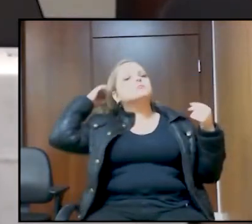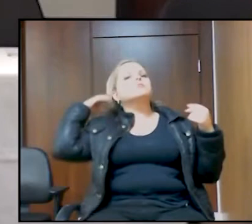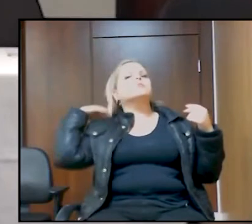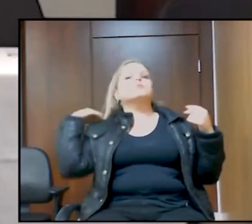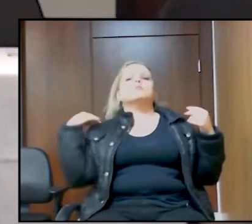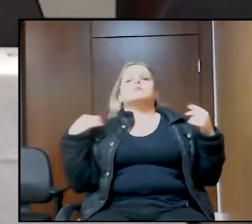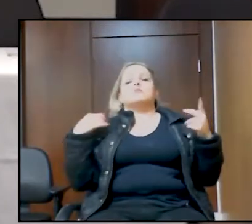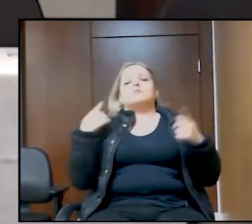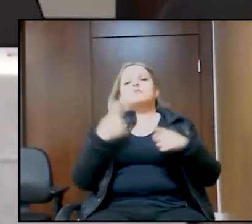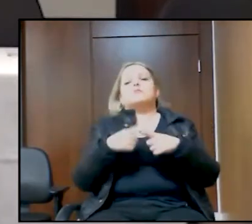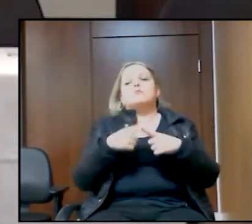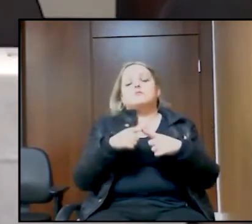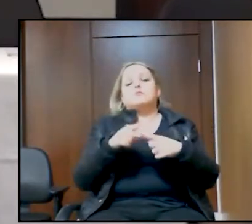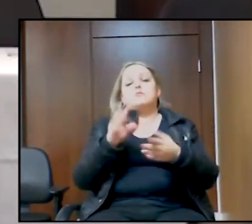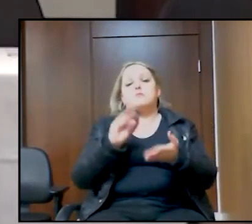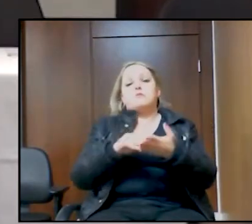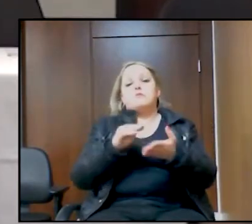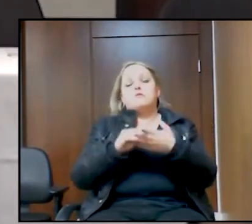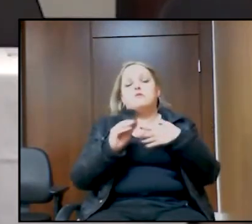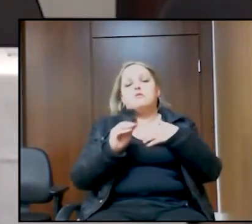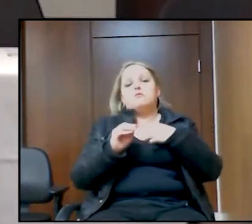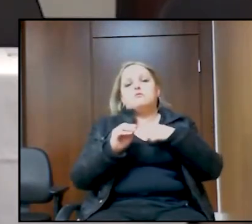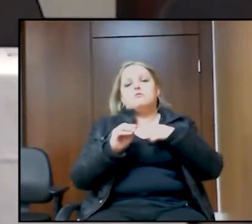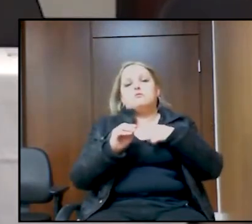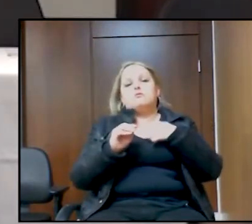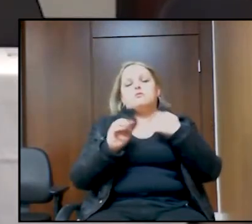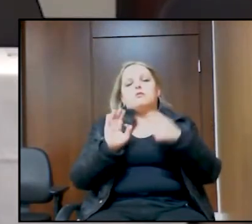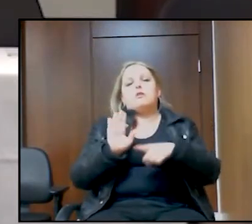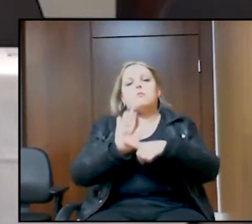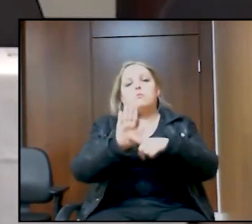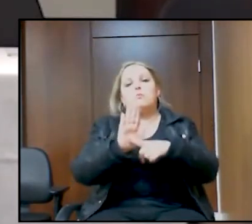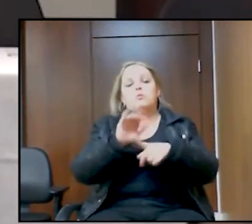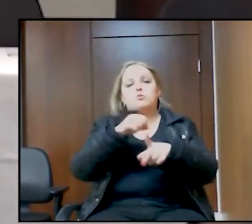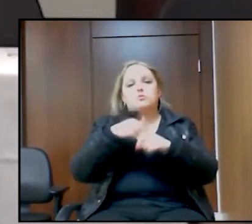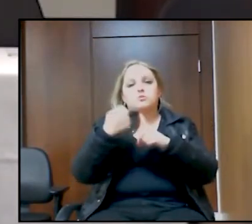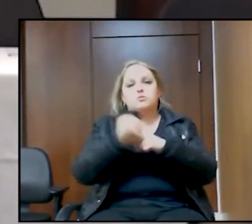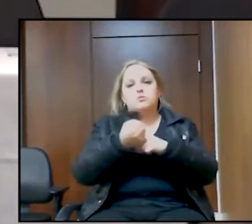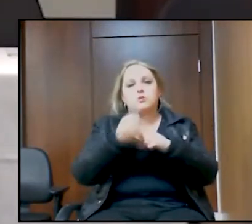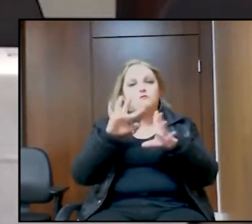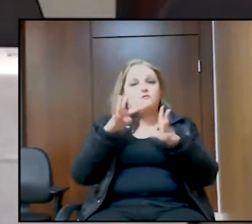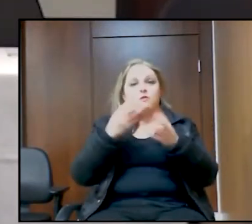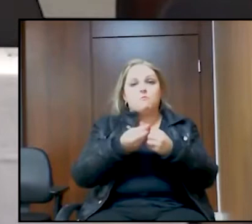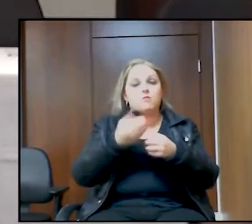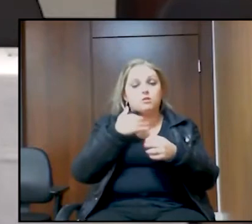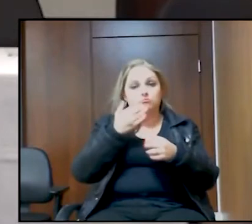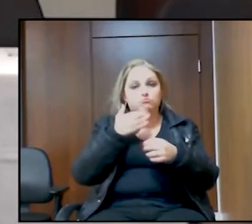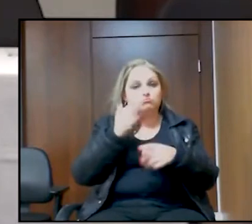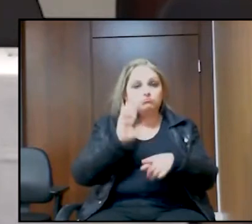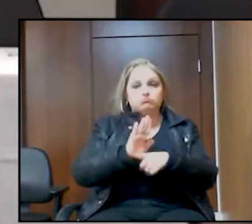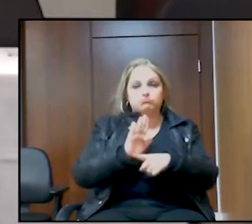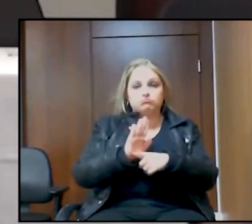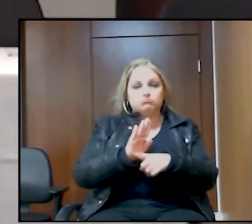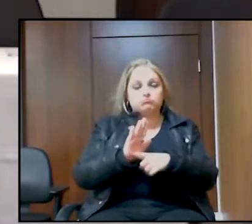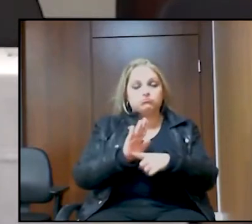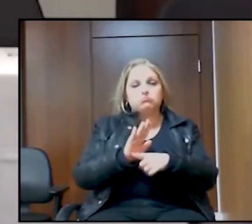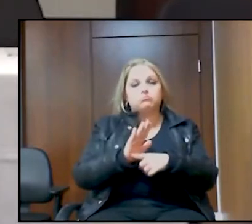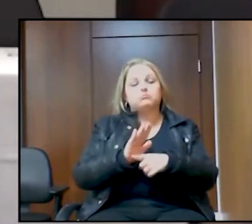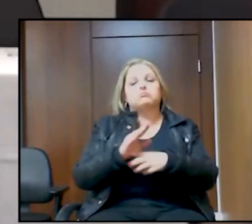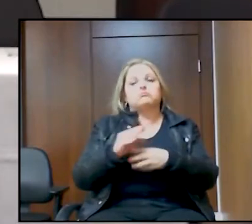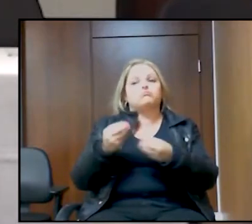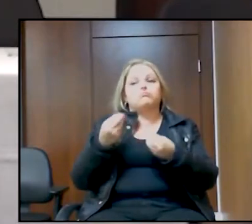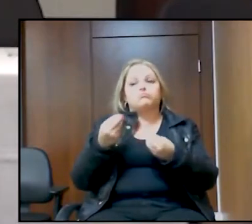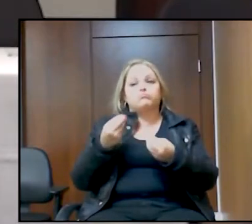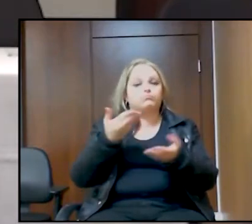de condições de apoio social, as famílias não tiveram condição de cuidar e atender as necessidades dessas